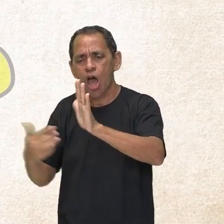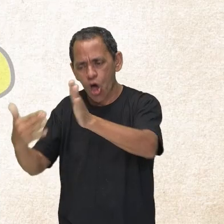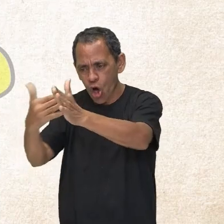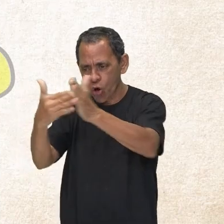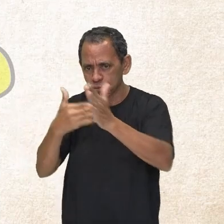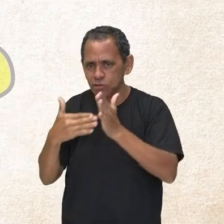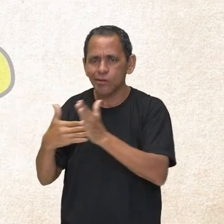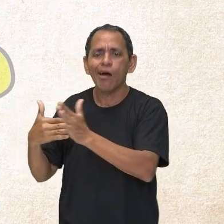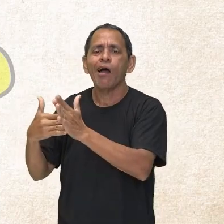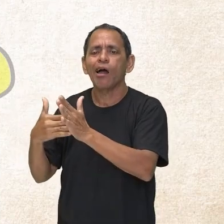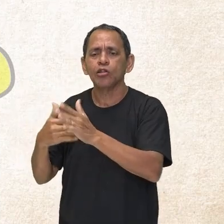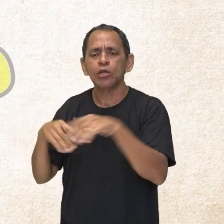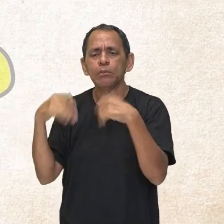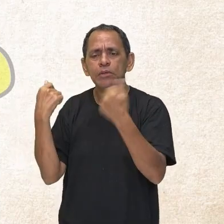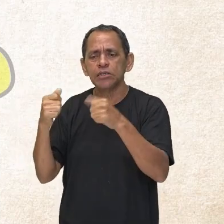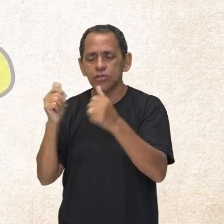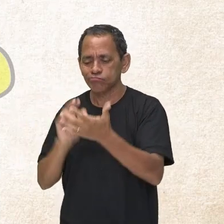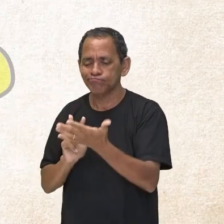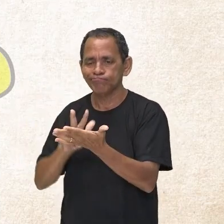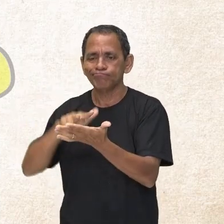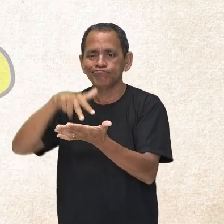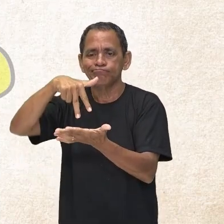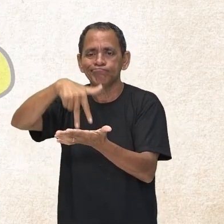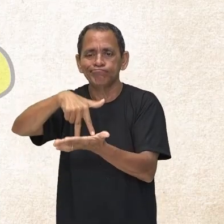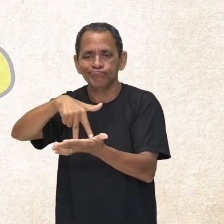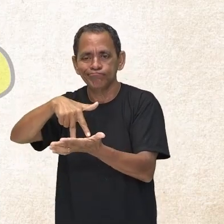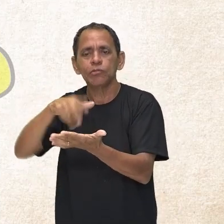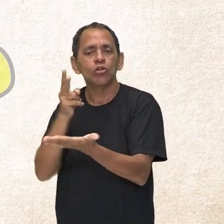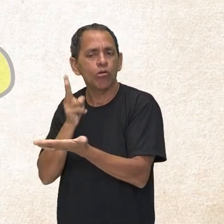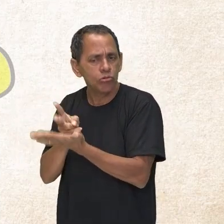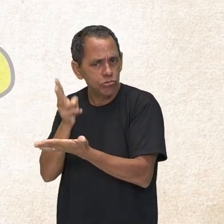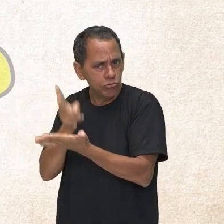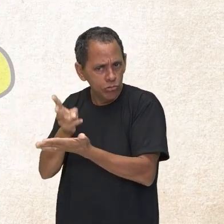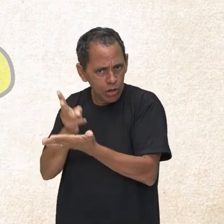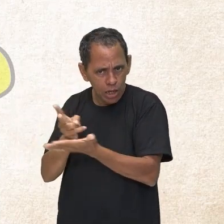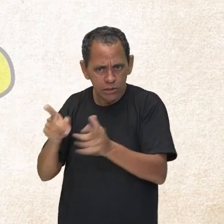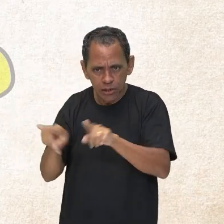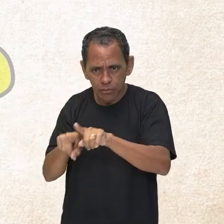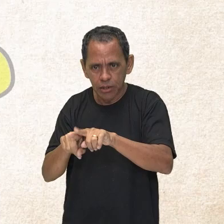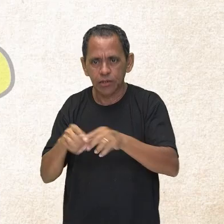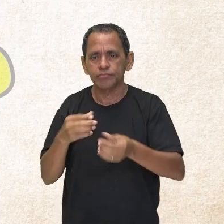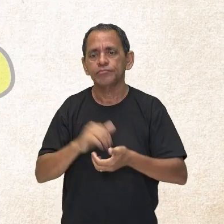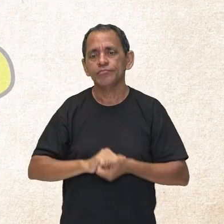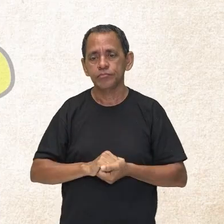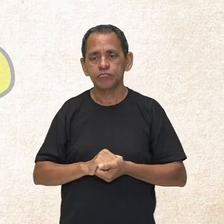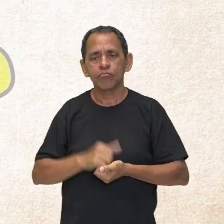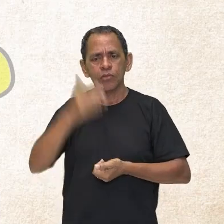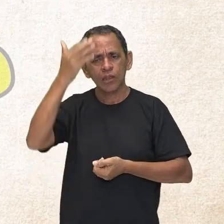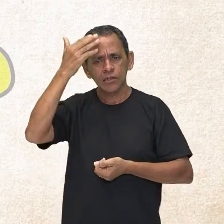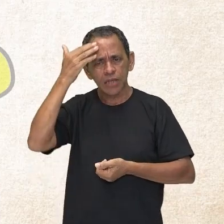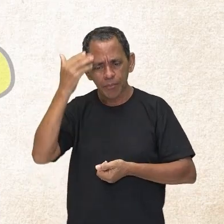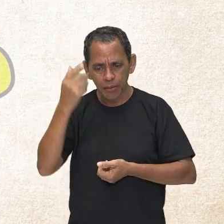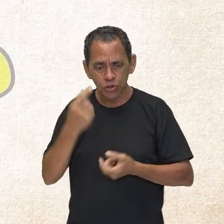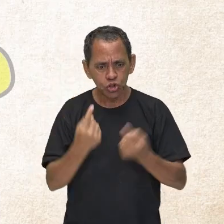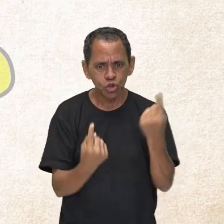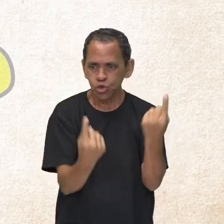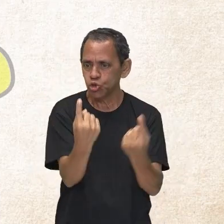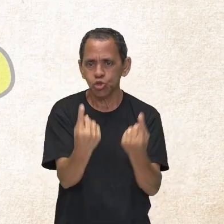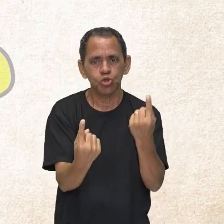ela necessita de atitude e de resiliência. E nós sabemos que ambos apresentaram